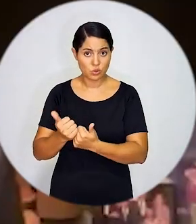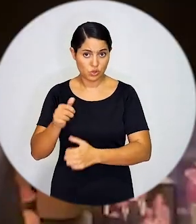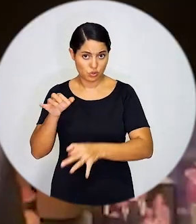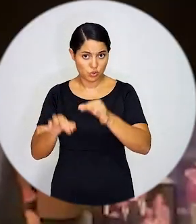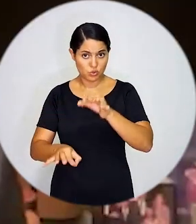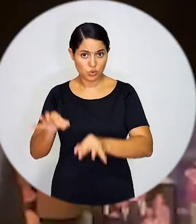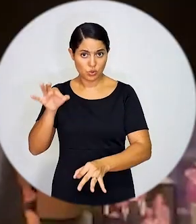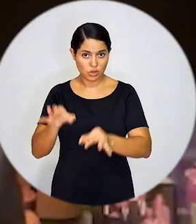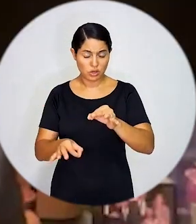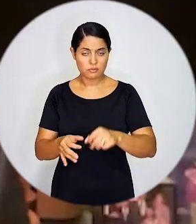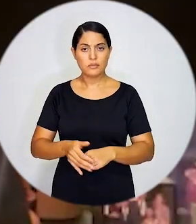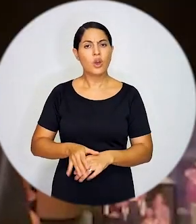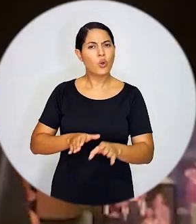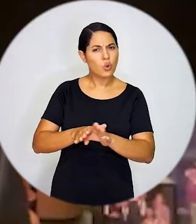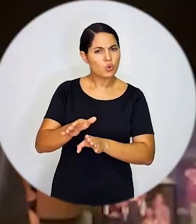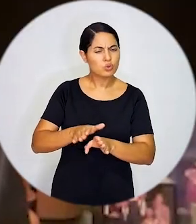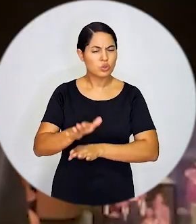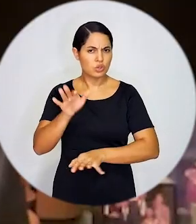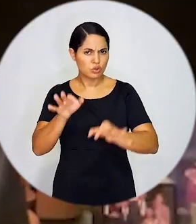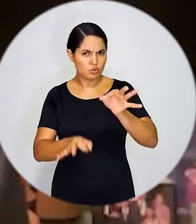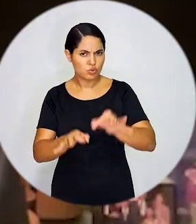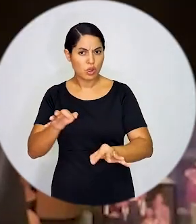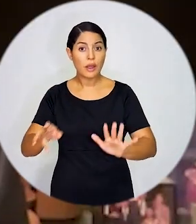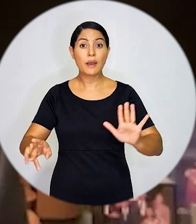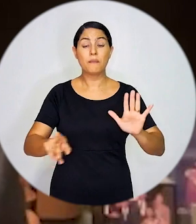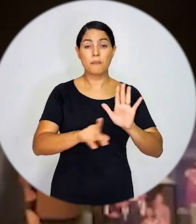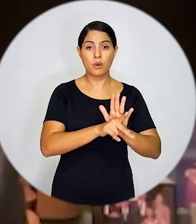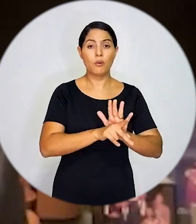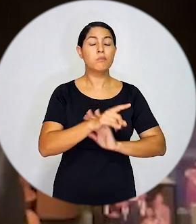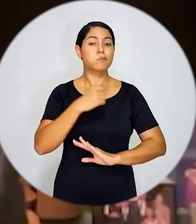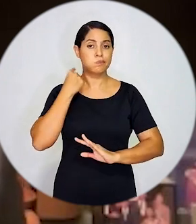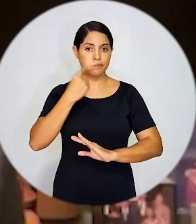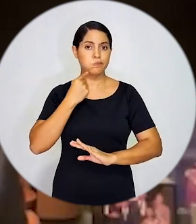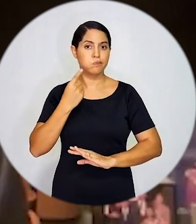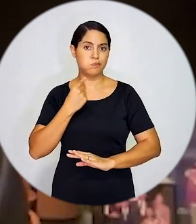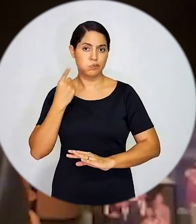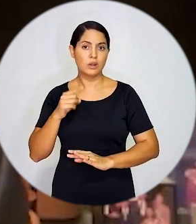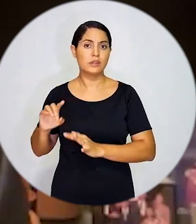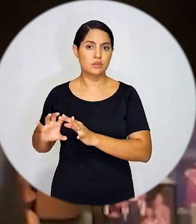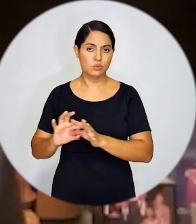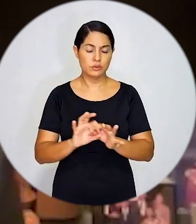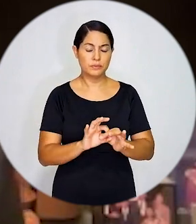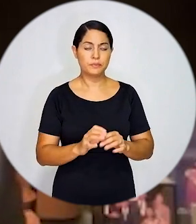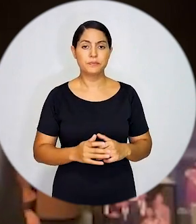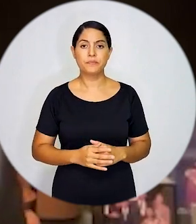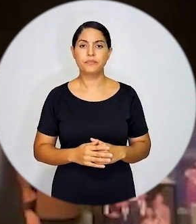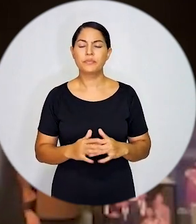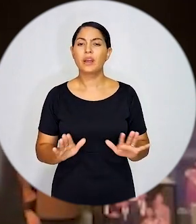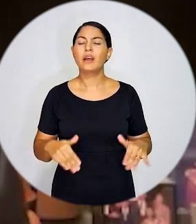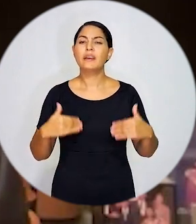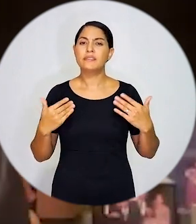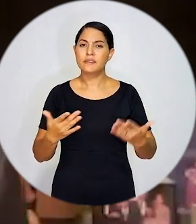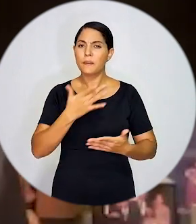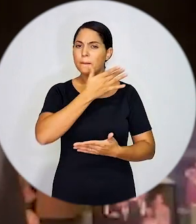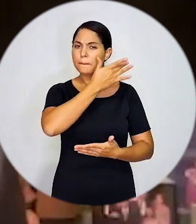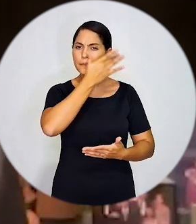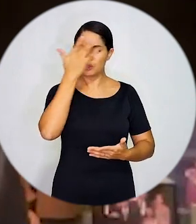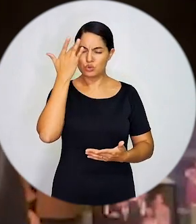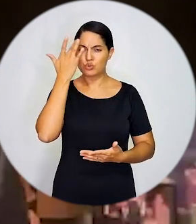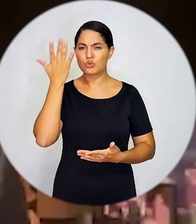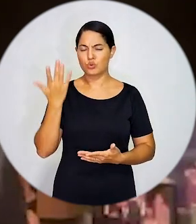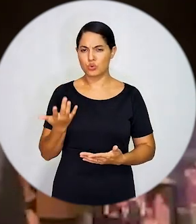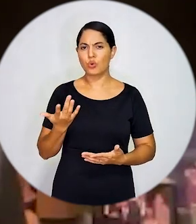consultoria jurídica são privativas do advogado e da advogada. Assim, Aquela pessoa, aquele profissional que está